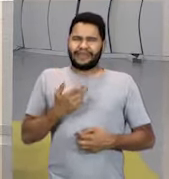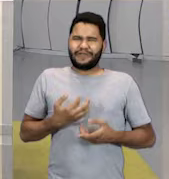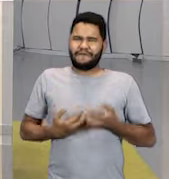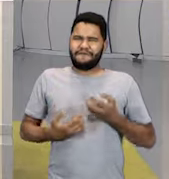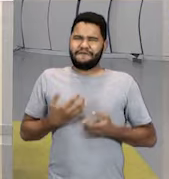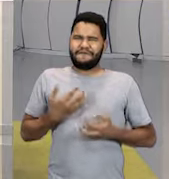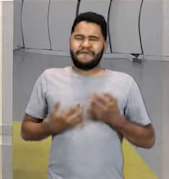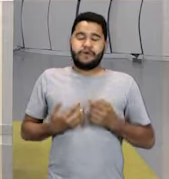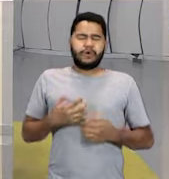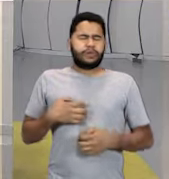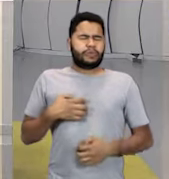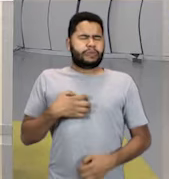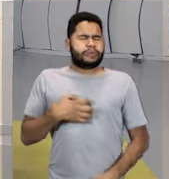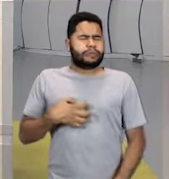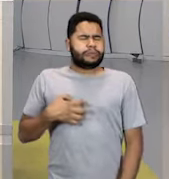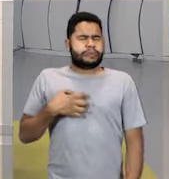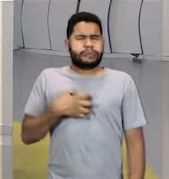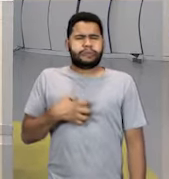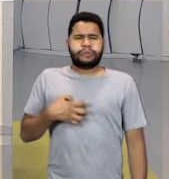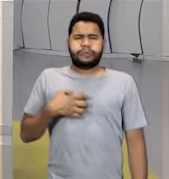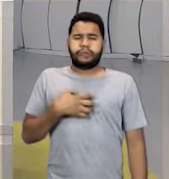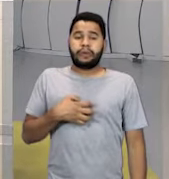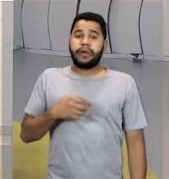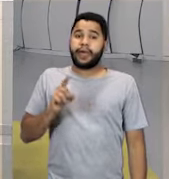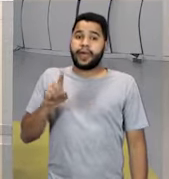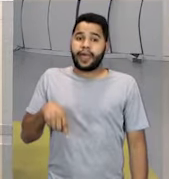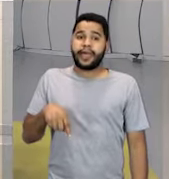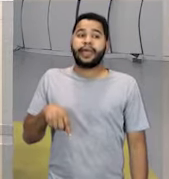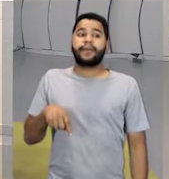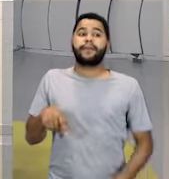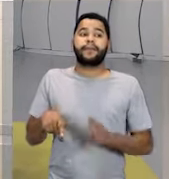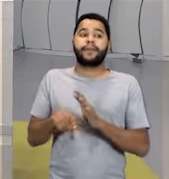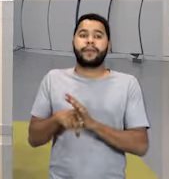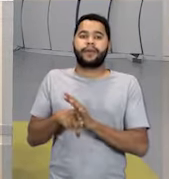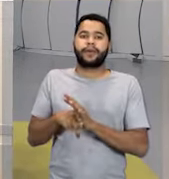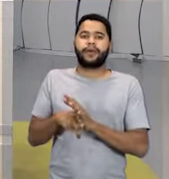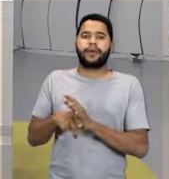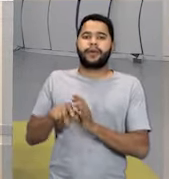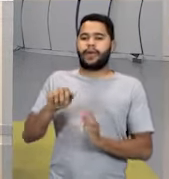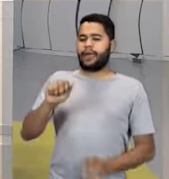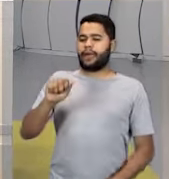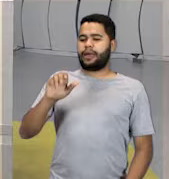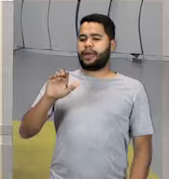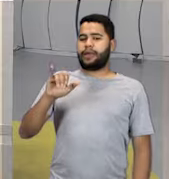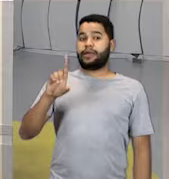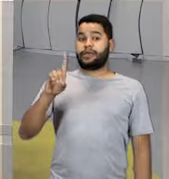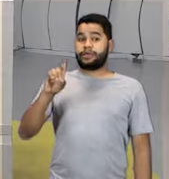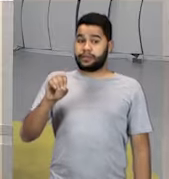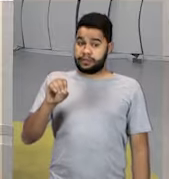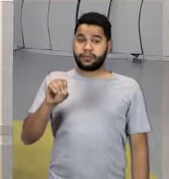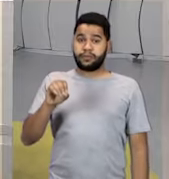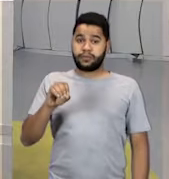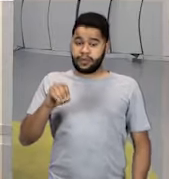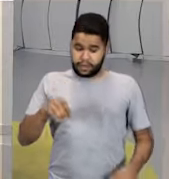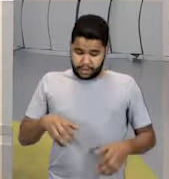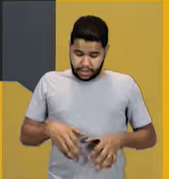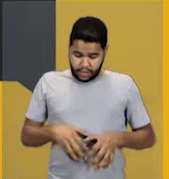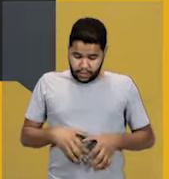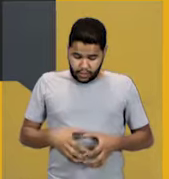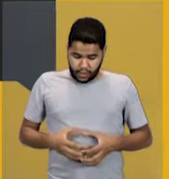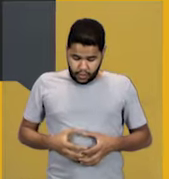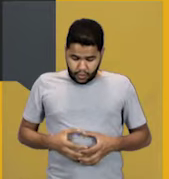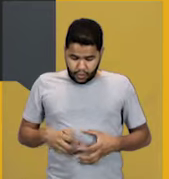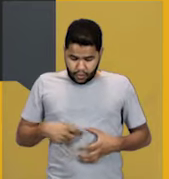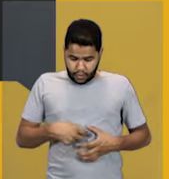fogo saindo aqui pela sua boca. Isso é a ação do ácido. Então, o nosso estômago, ele